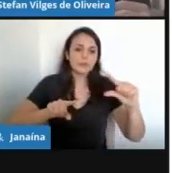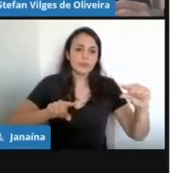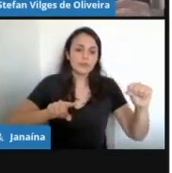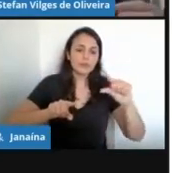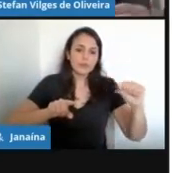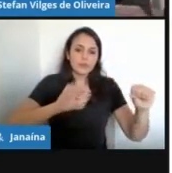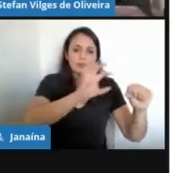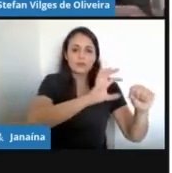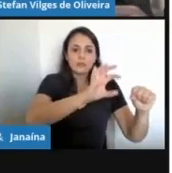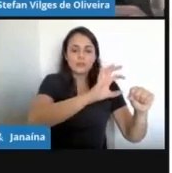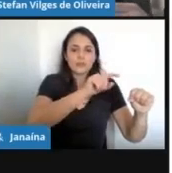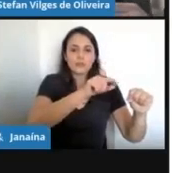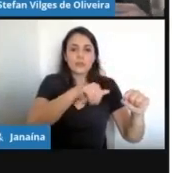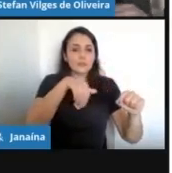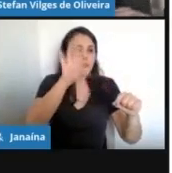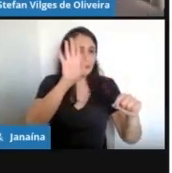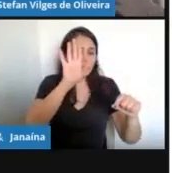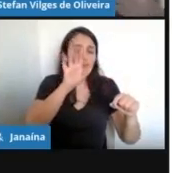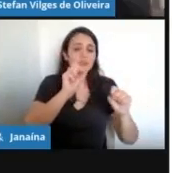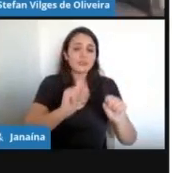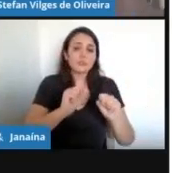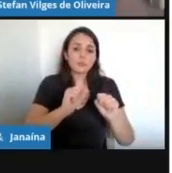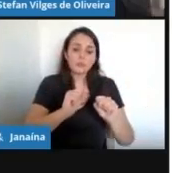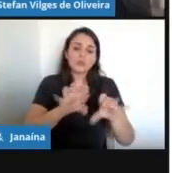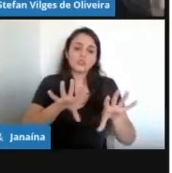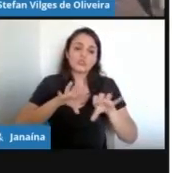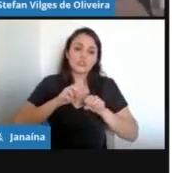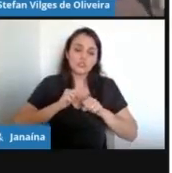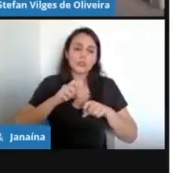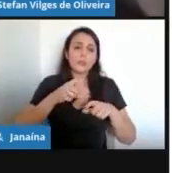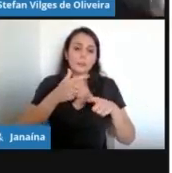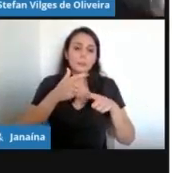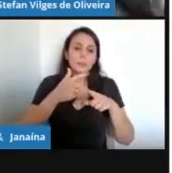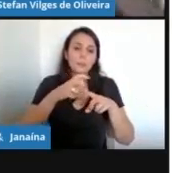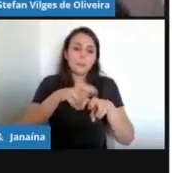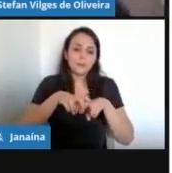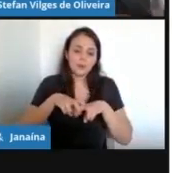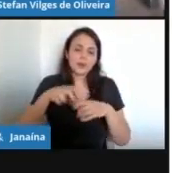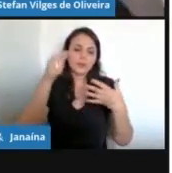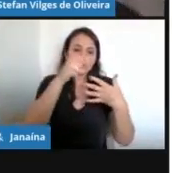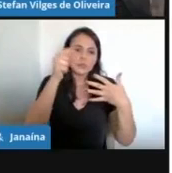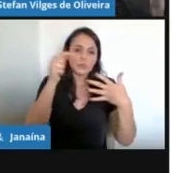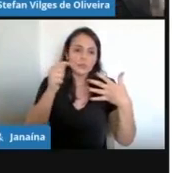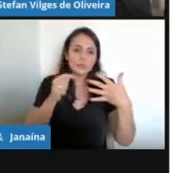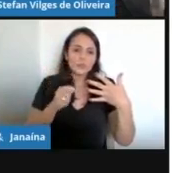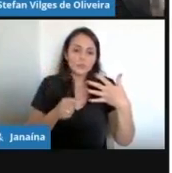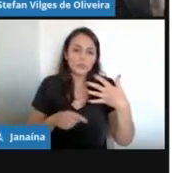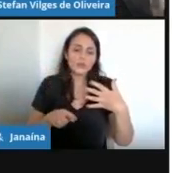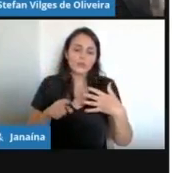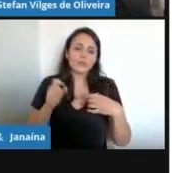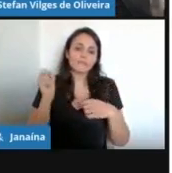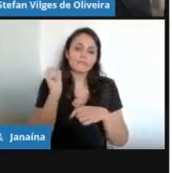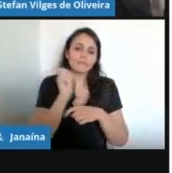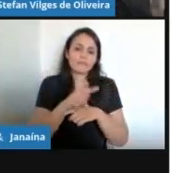Paranaíba como as áreas mais vulneráveis para esse conjunto, né, de indicadores epidemiológicos. Então, nós observamos